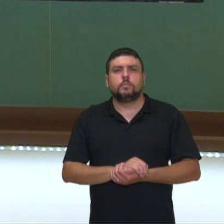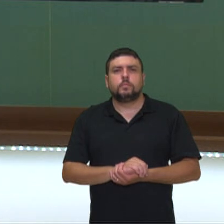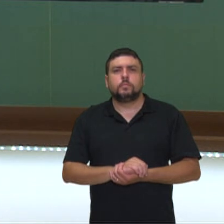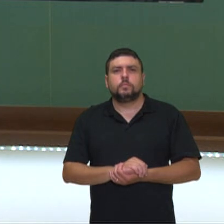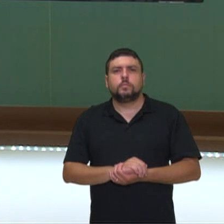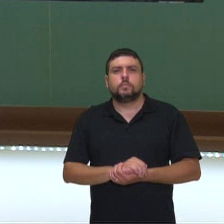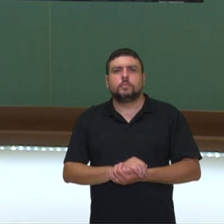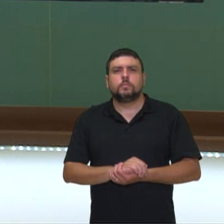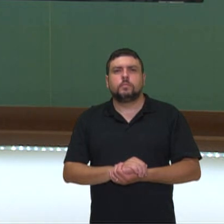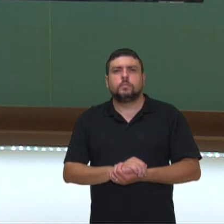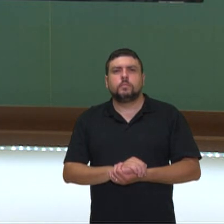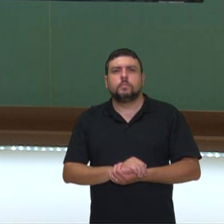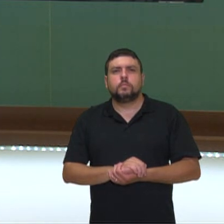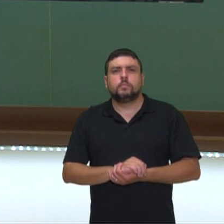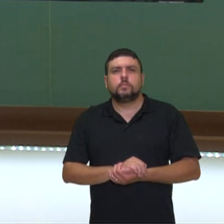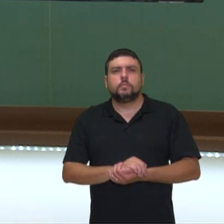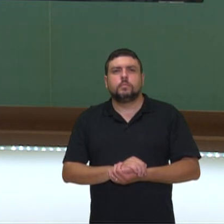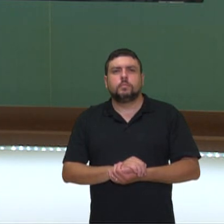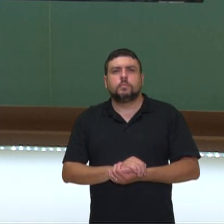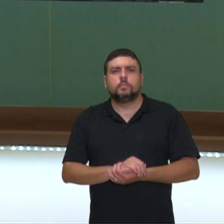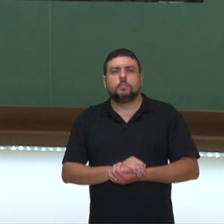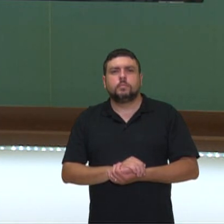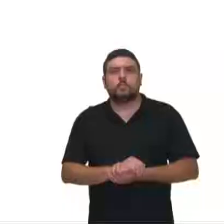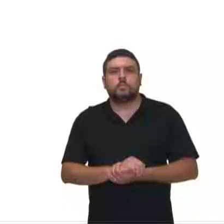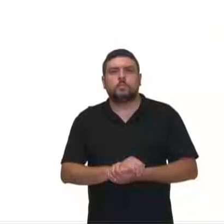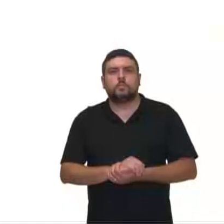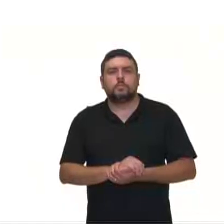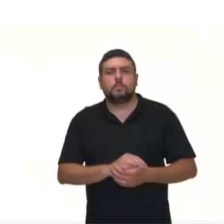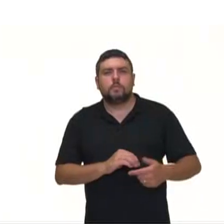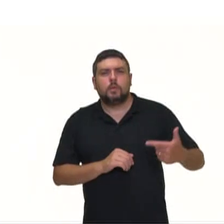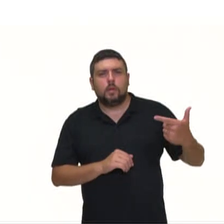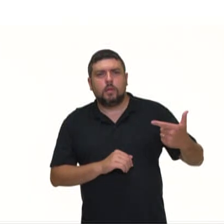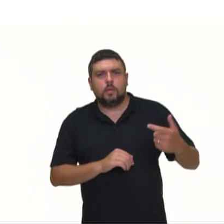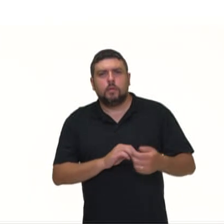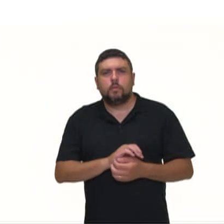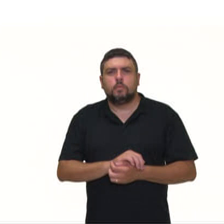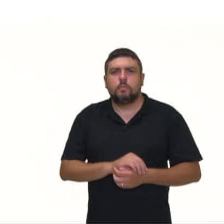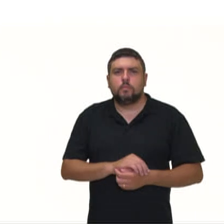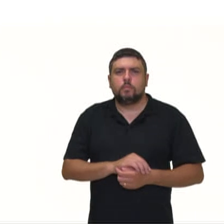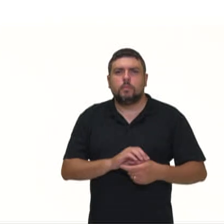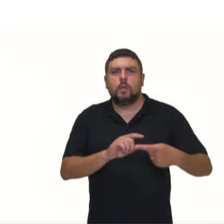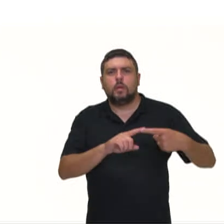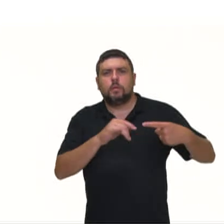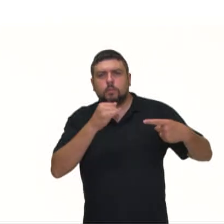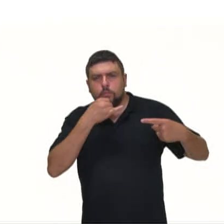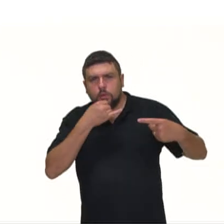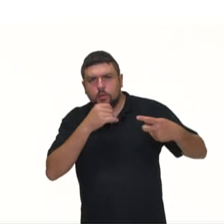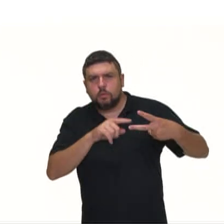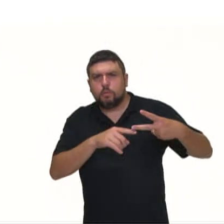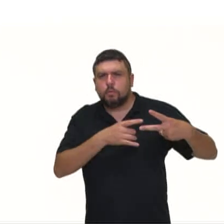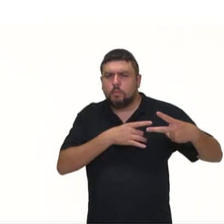Sad, afraid or excited? Triste, com medo ou empolgado?